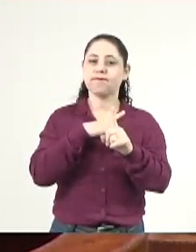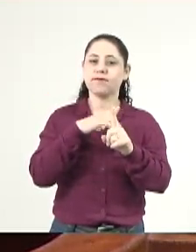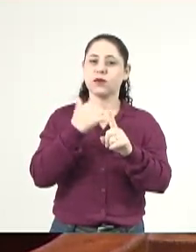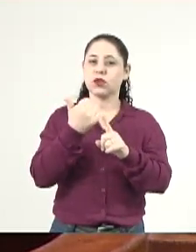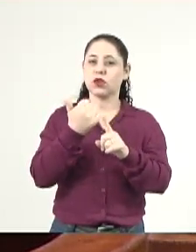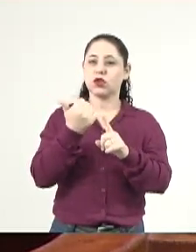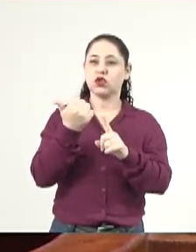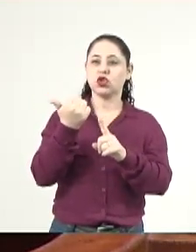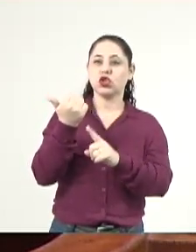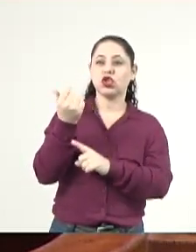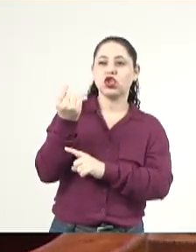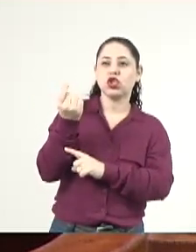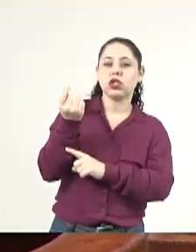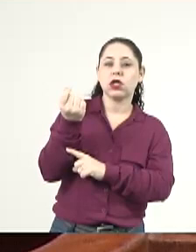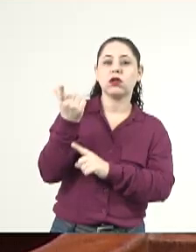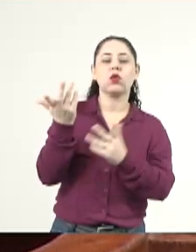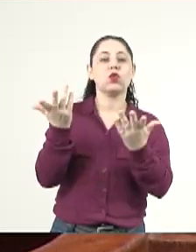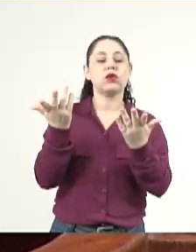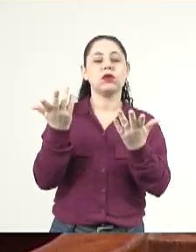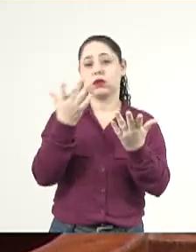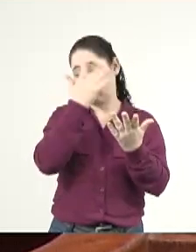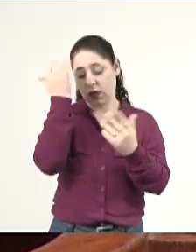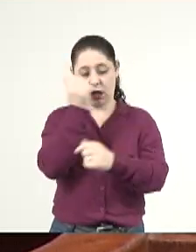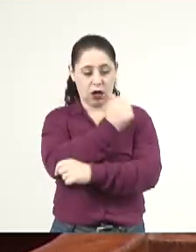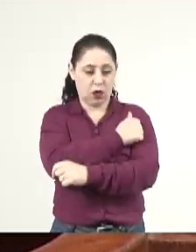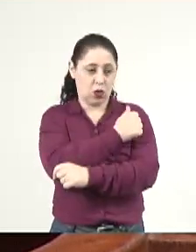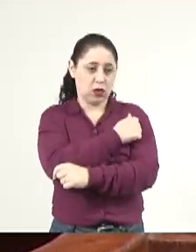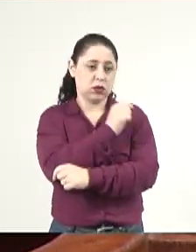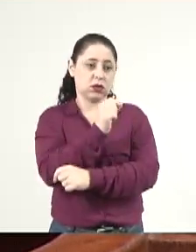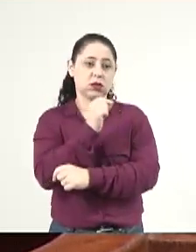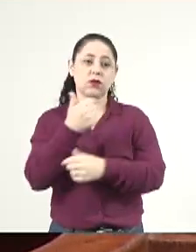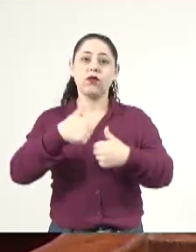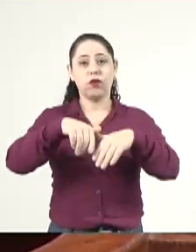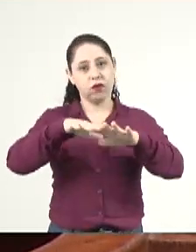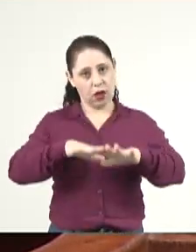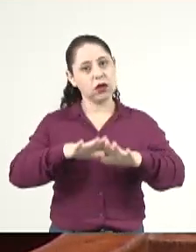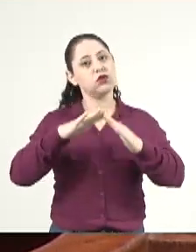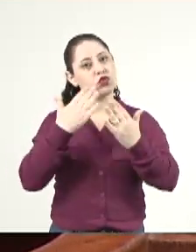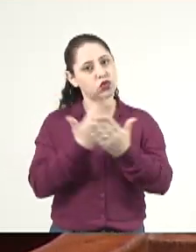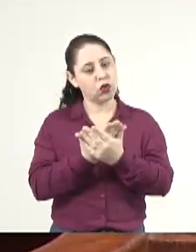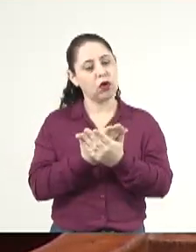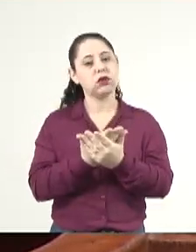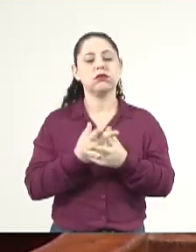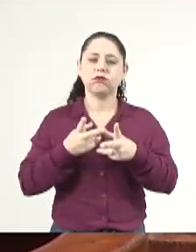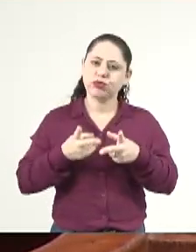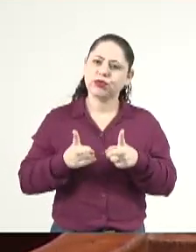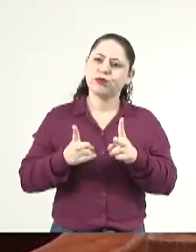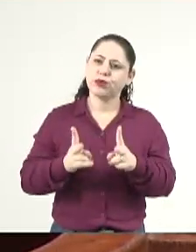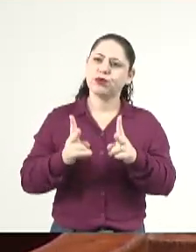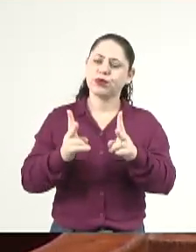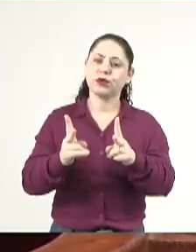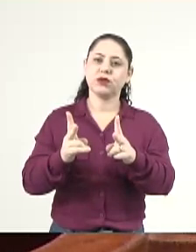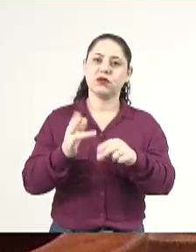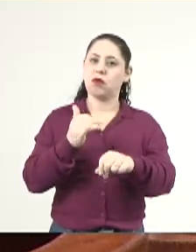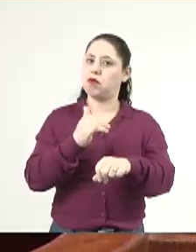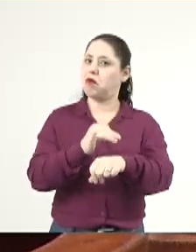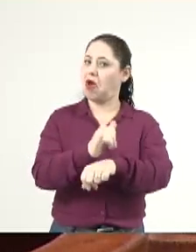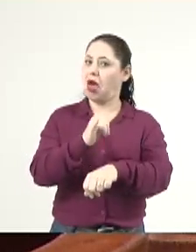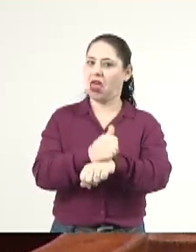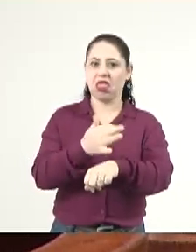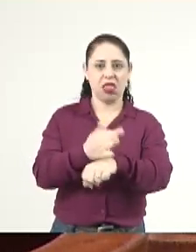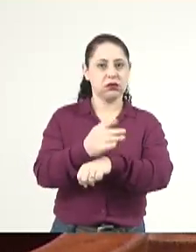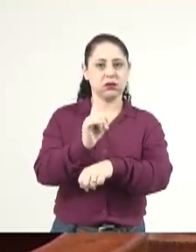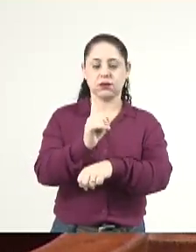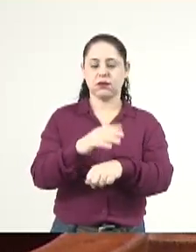um valor para aqueles alunos que permanecem na escola, que têm frequência, que têm